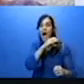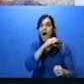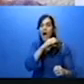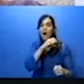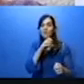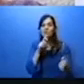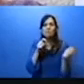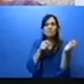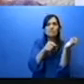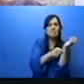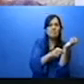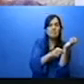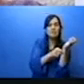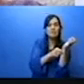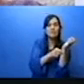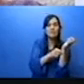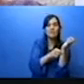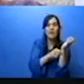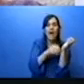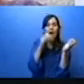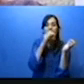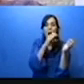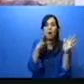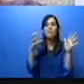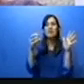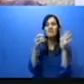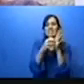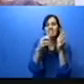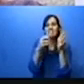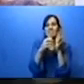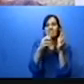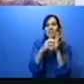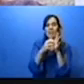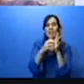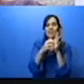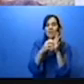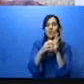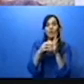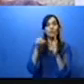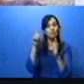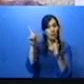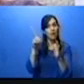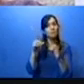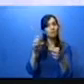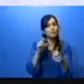morder a pessoa e transmitir uma bactéria que pode estar presente no interior desse carrapato aqui.